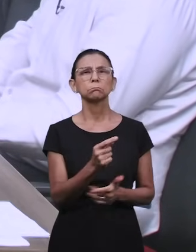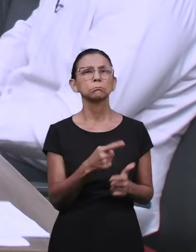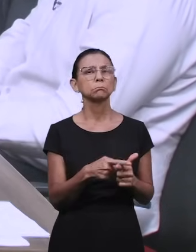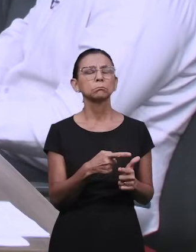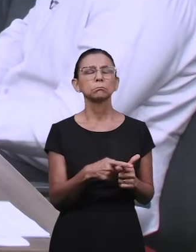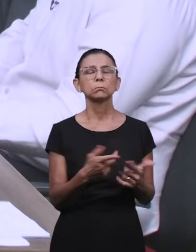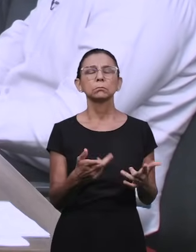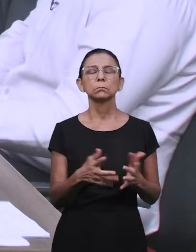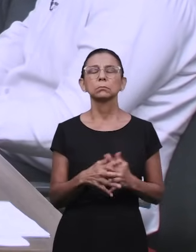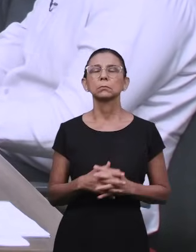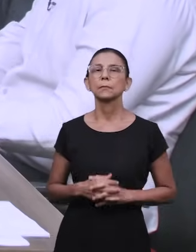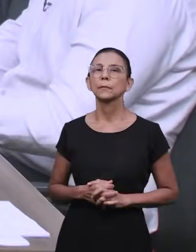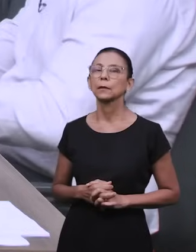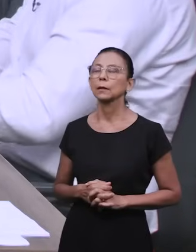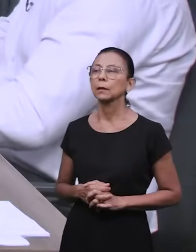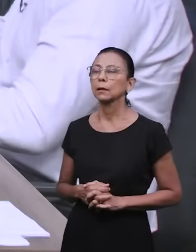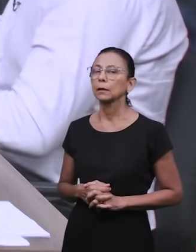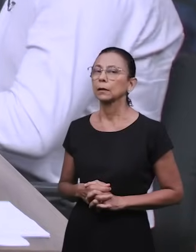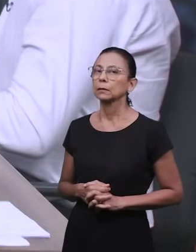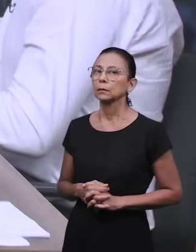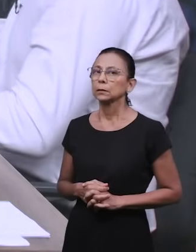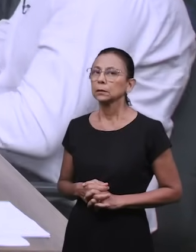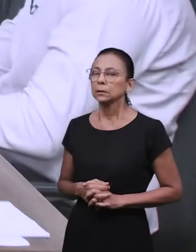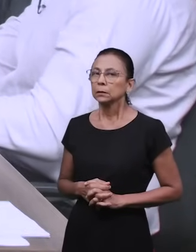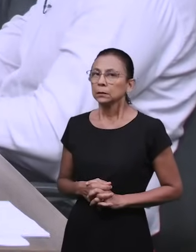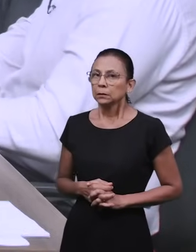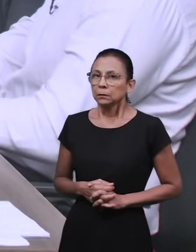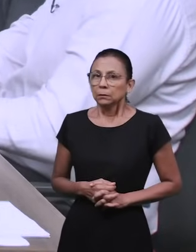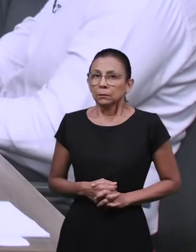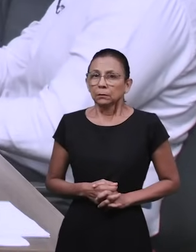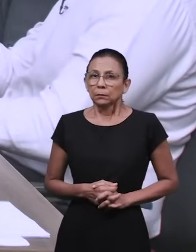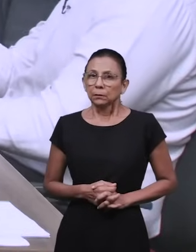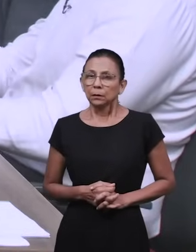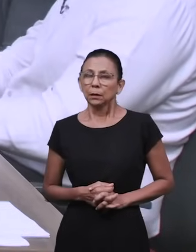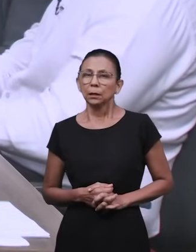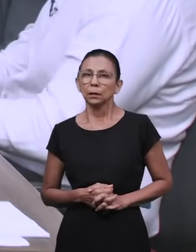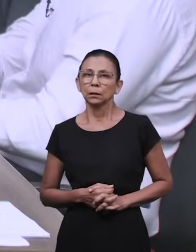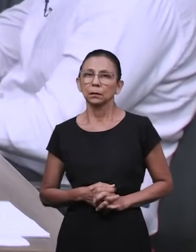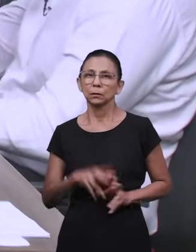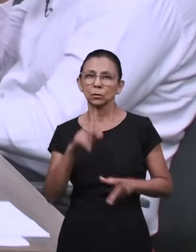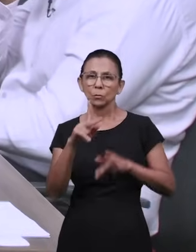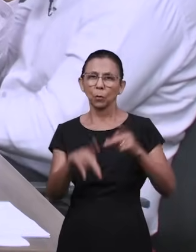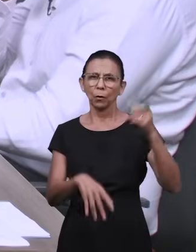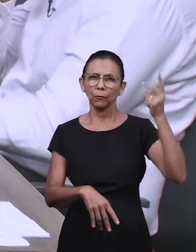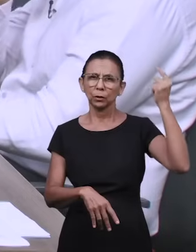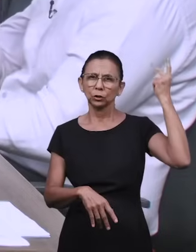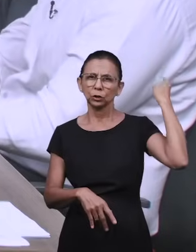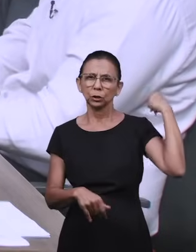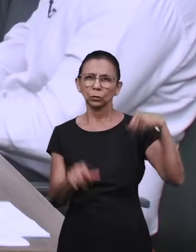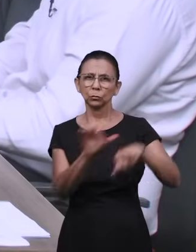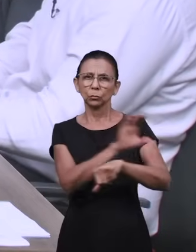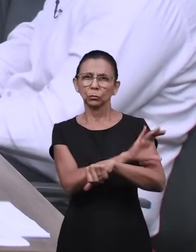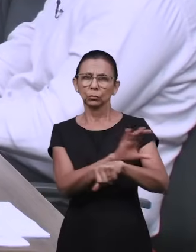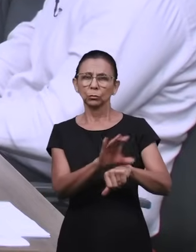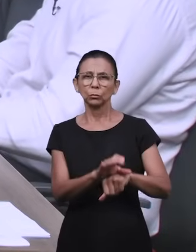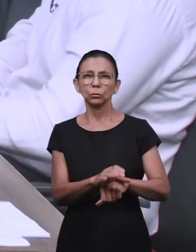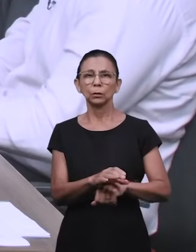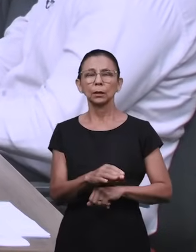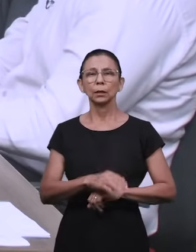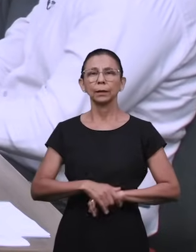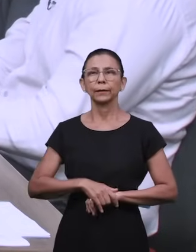tempo? De fato, quando nós observamos a cultura dos povos antigos, era